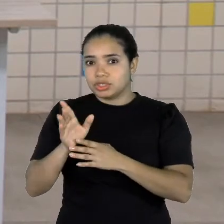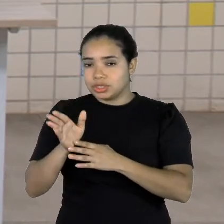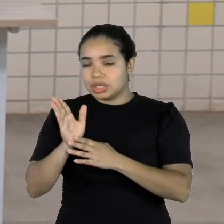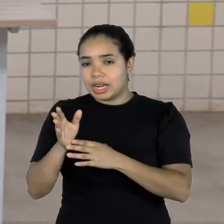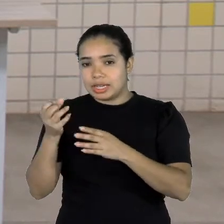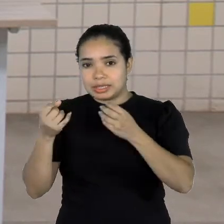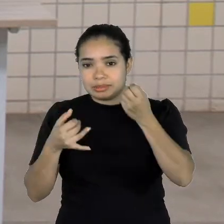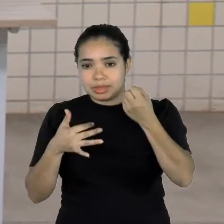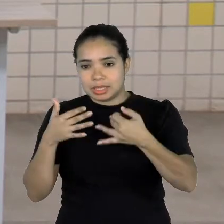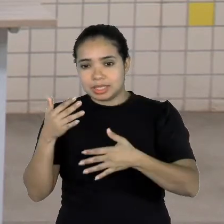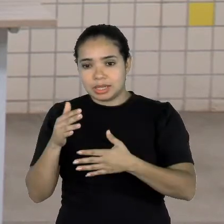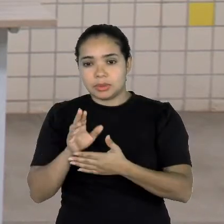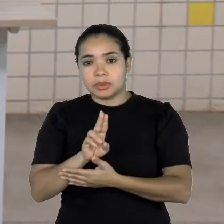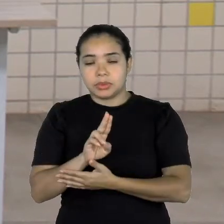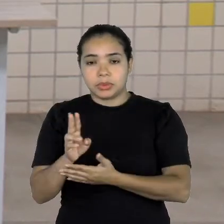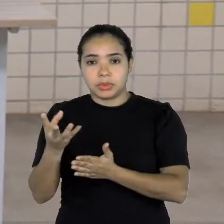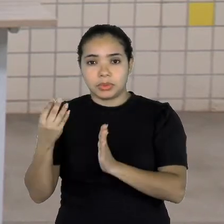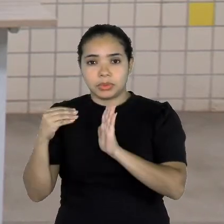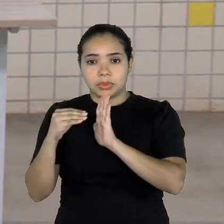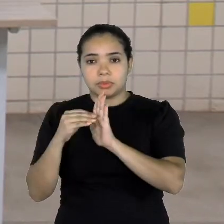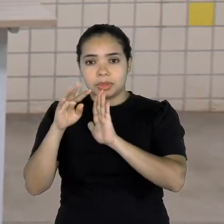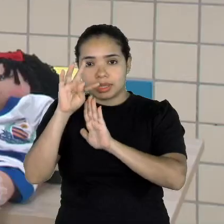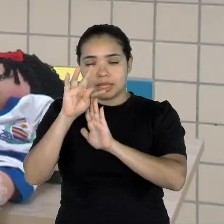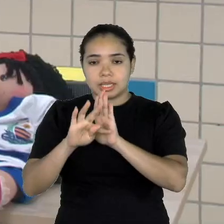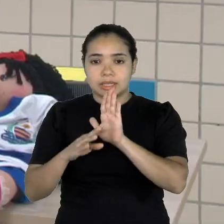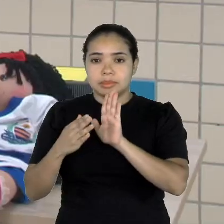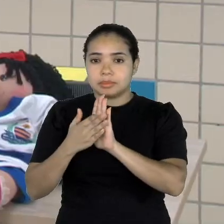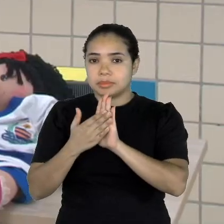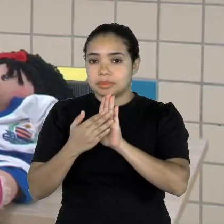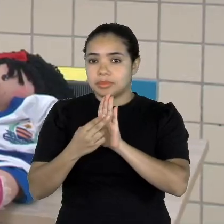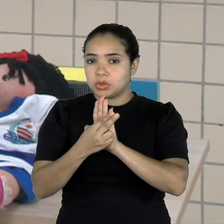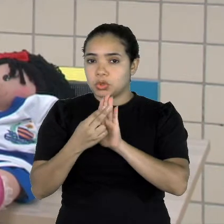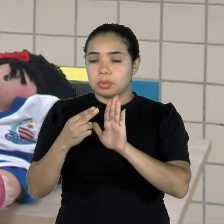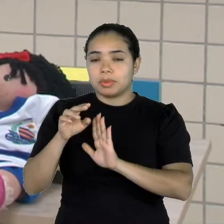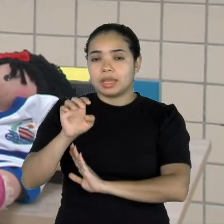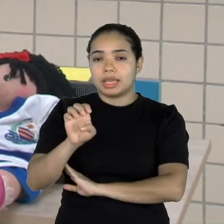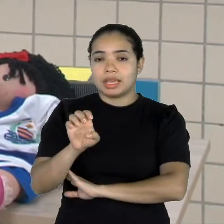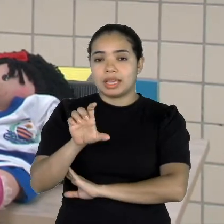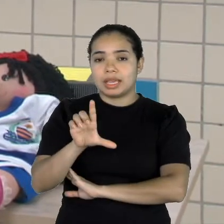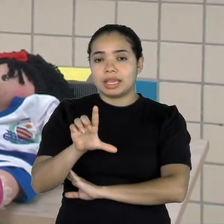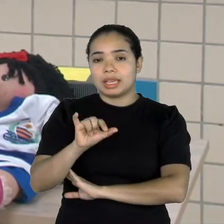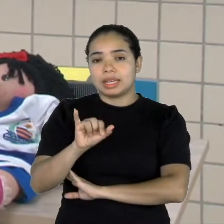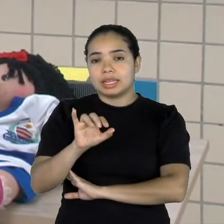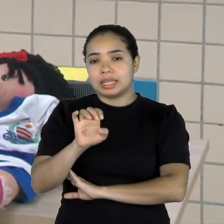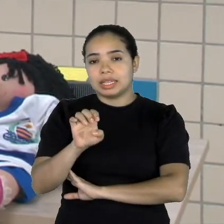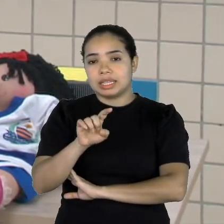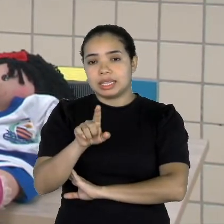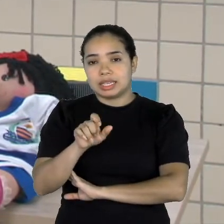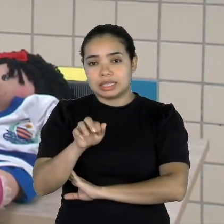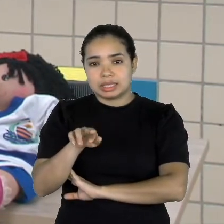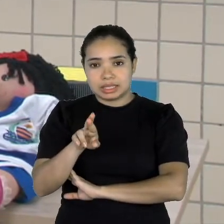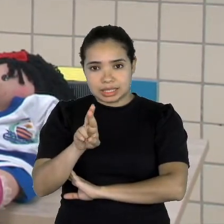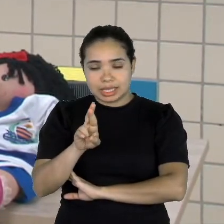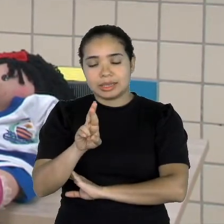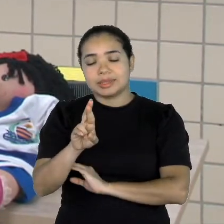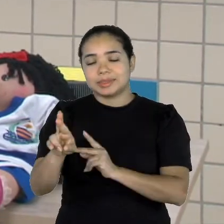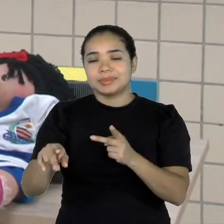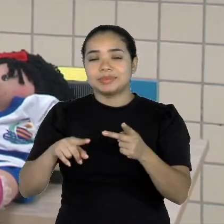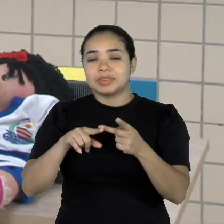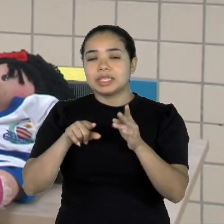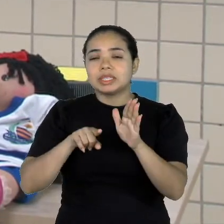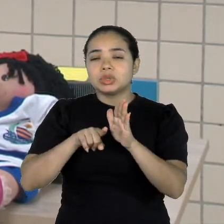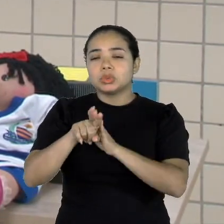só, ele coloca o texto falando assim, ó, meu nome é Eliezer. Então respondeu a pergunta? A segunda pergunta, qual